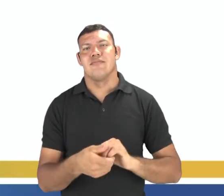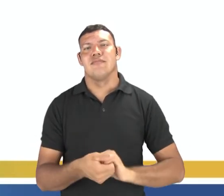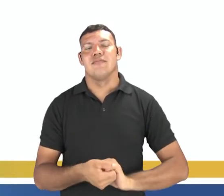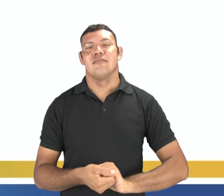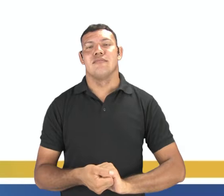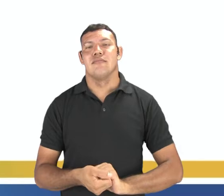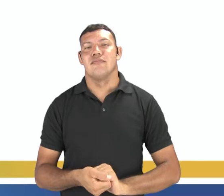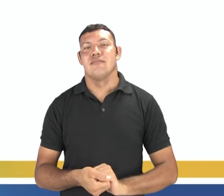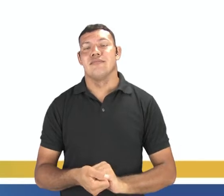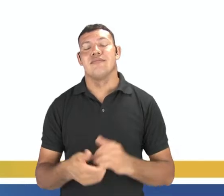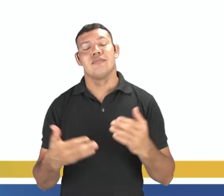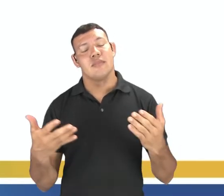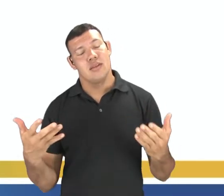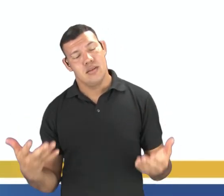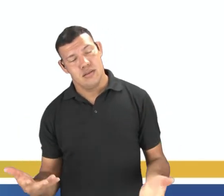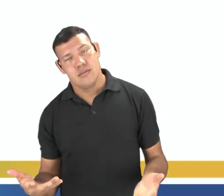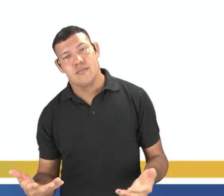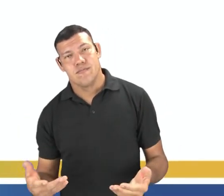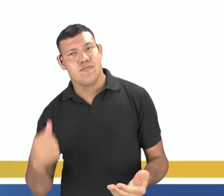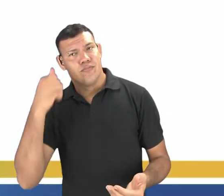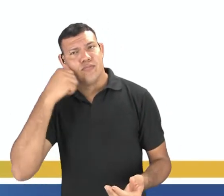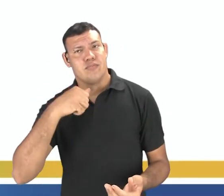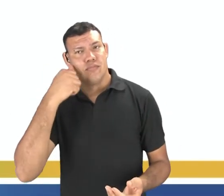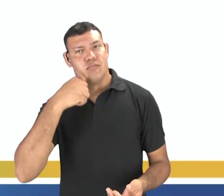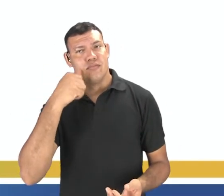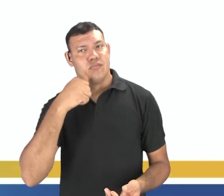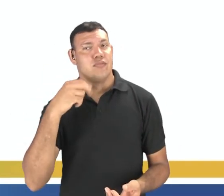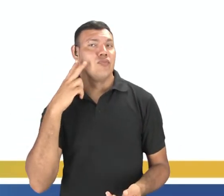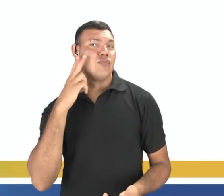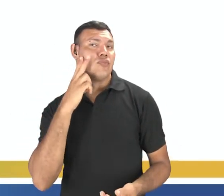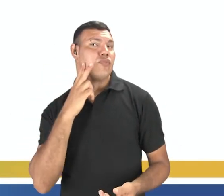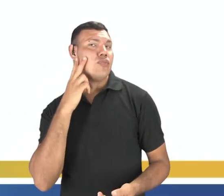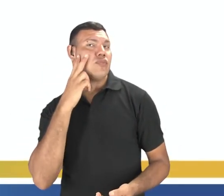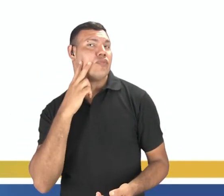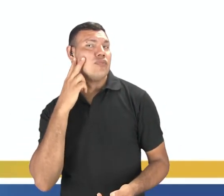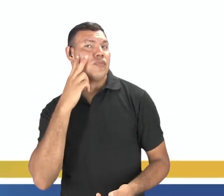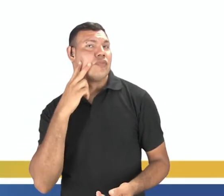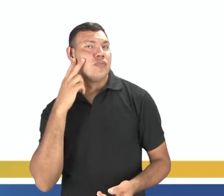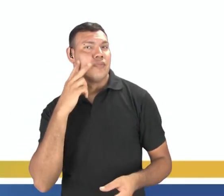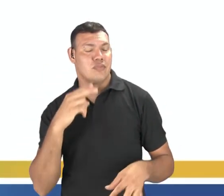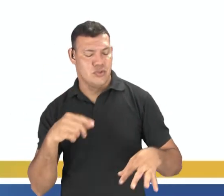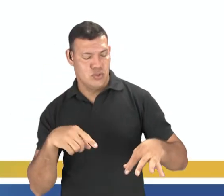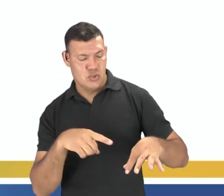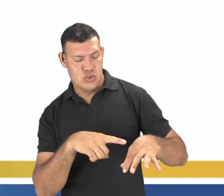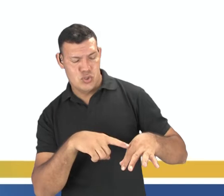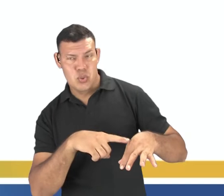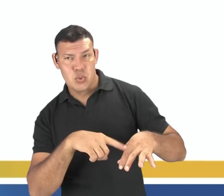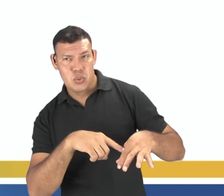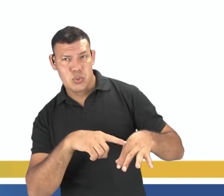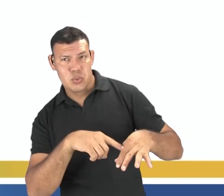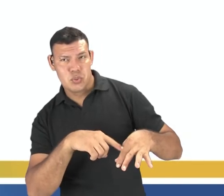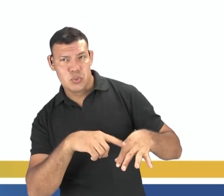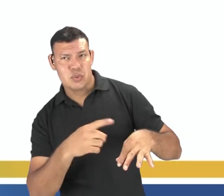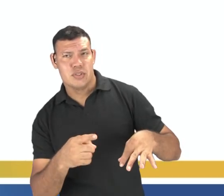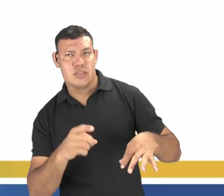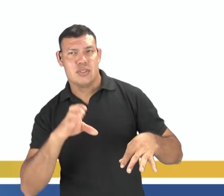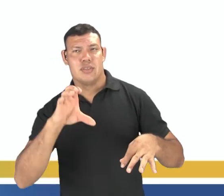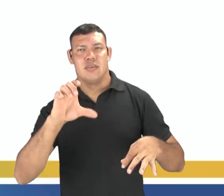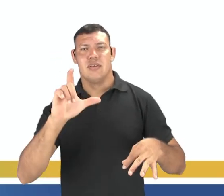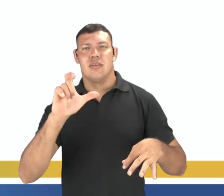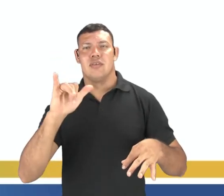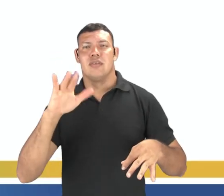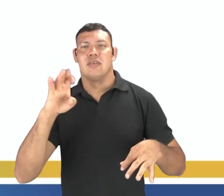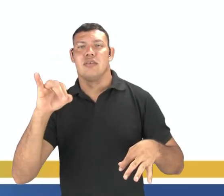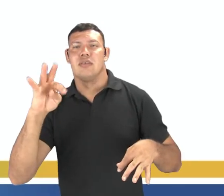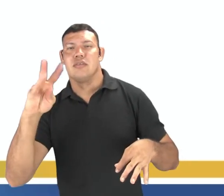himenais. Então, isso é no caso das mulheres virgens. Os clitóris é uma pequena saliência bastante